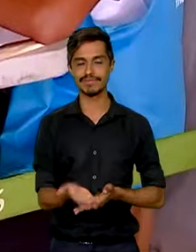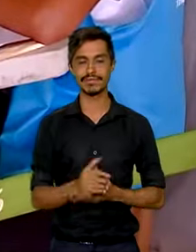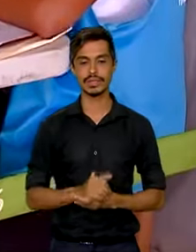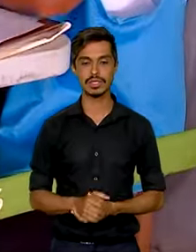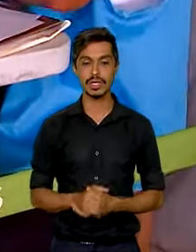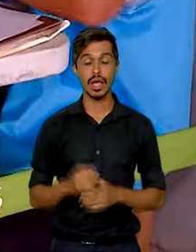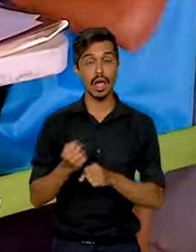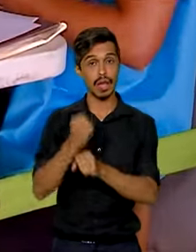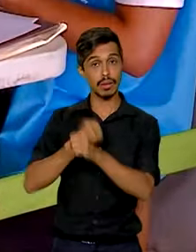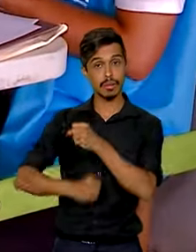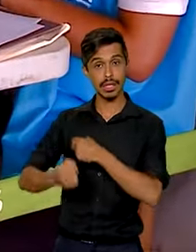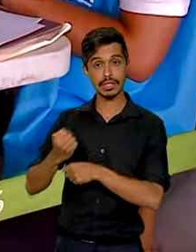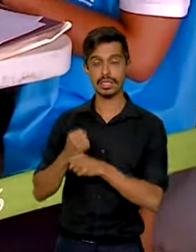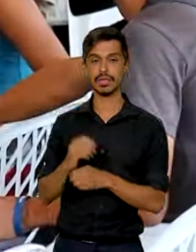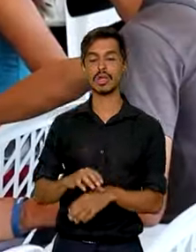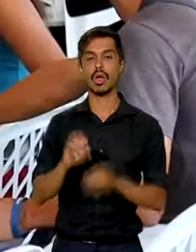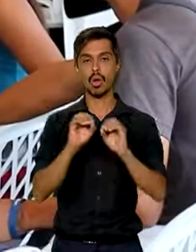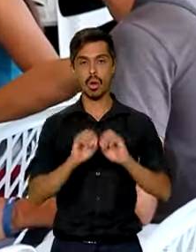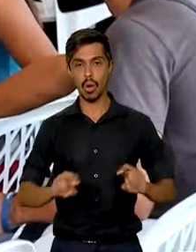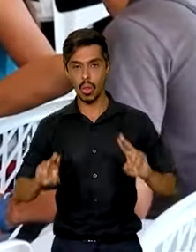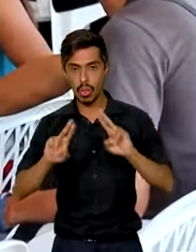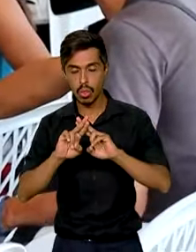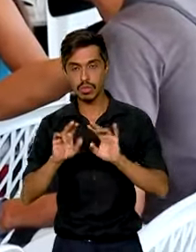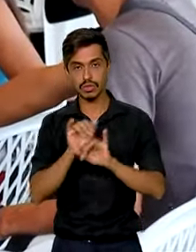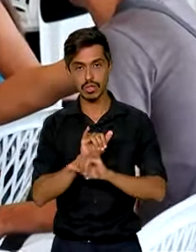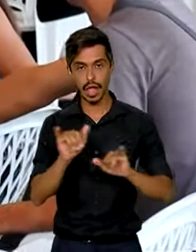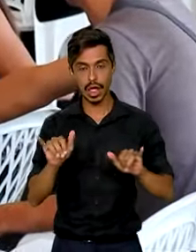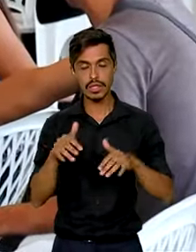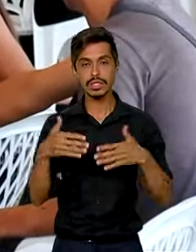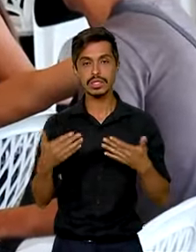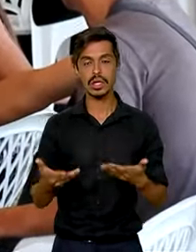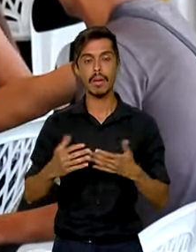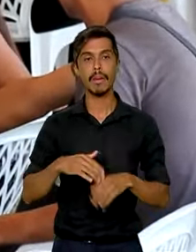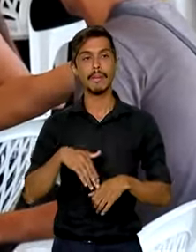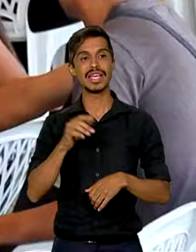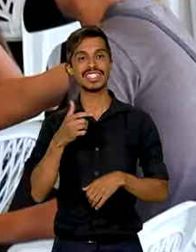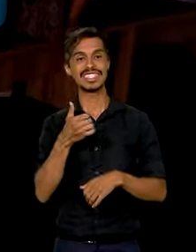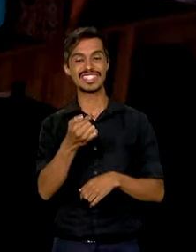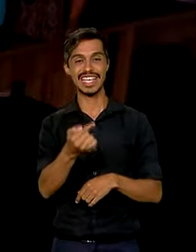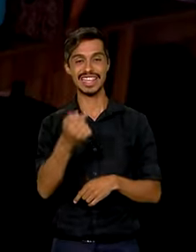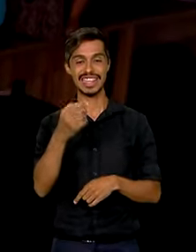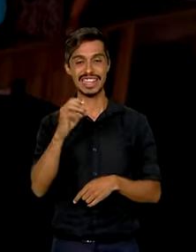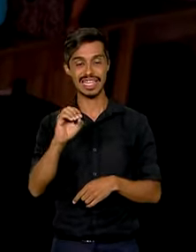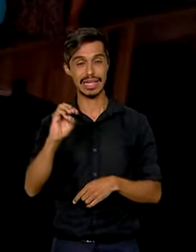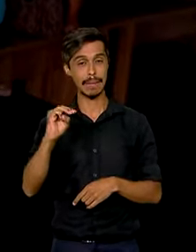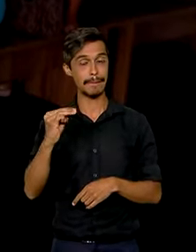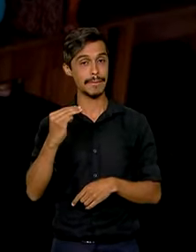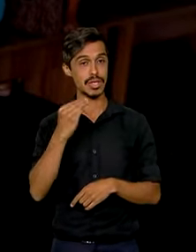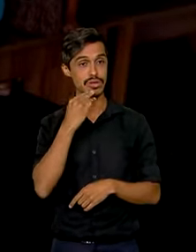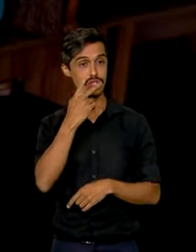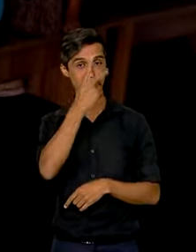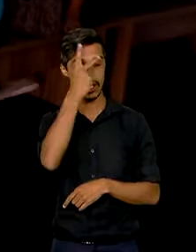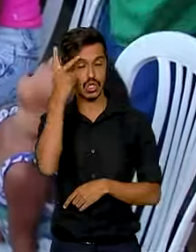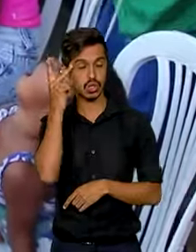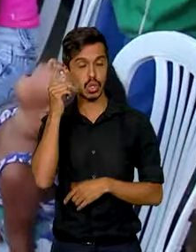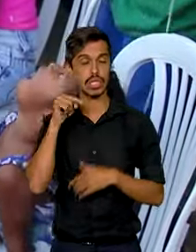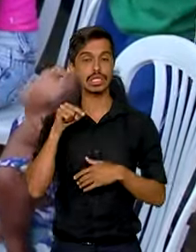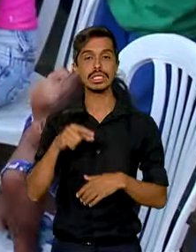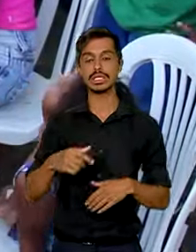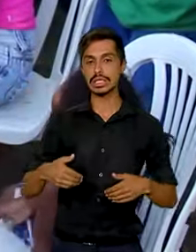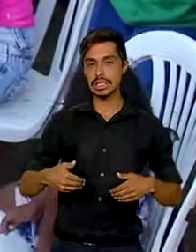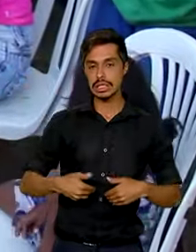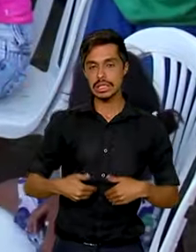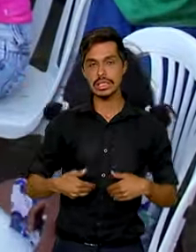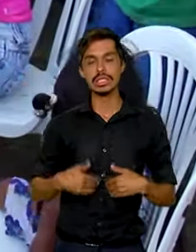de acordo com a Organização das Nações Unidas mais de 70 milhões de pessoas estiveram em estado de insegurança